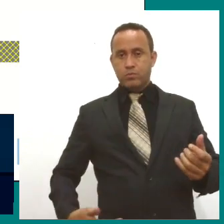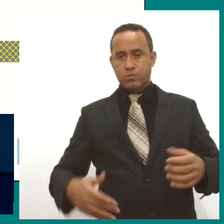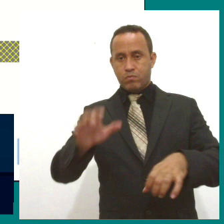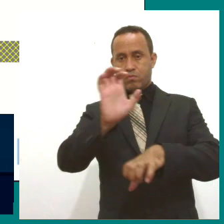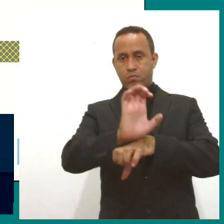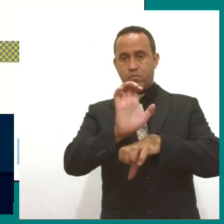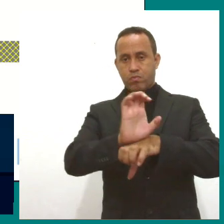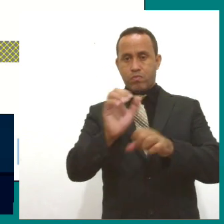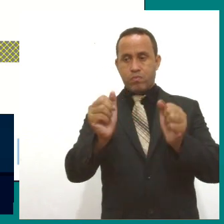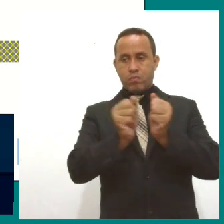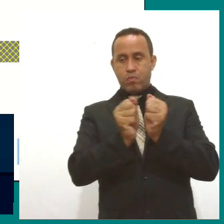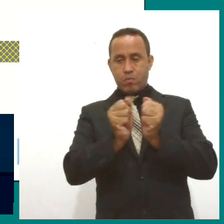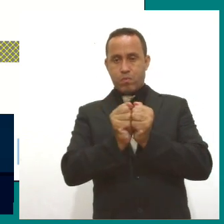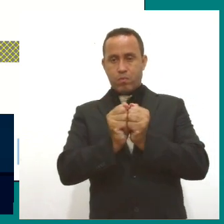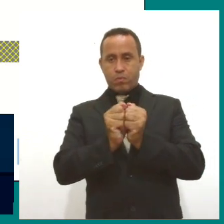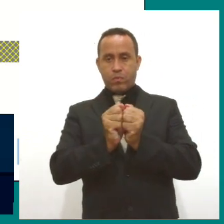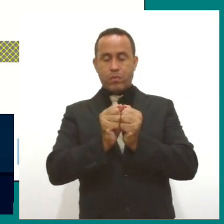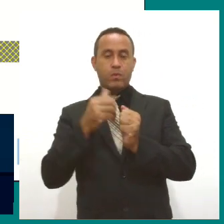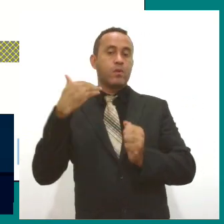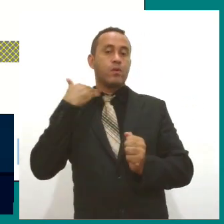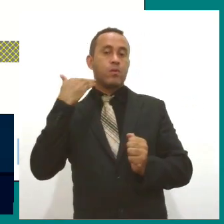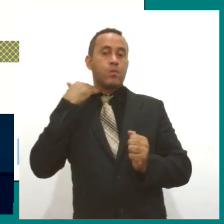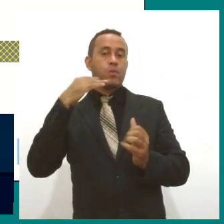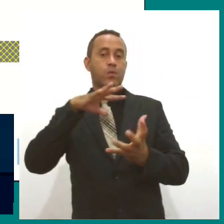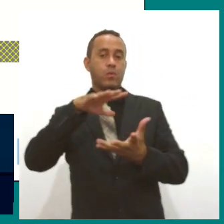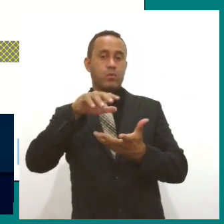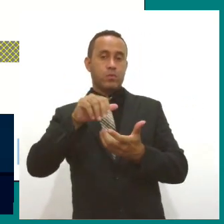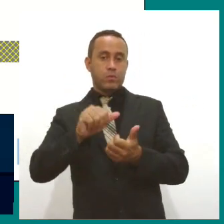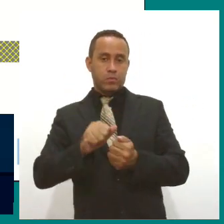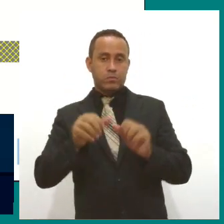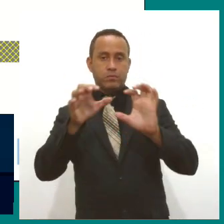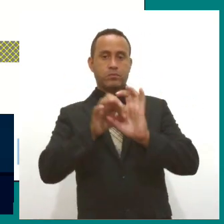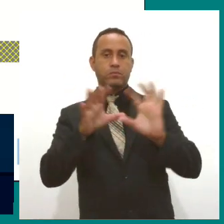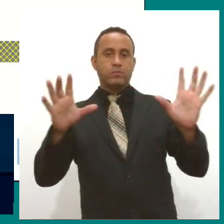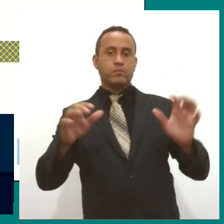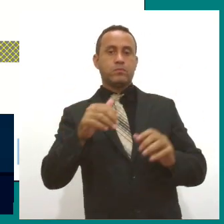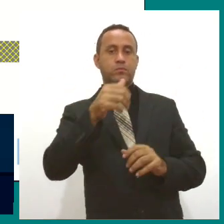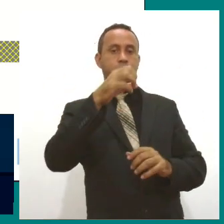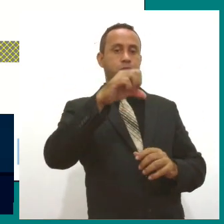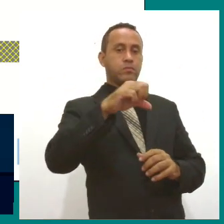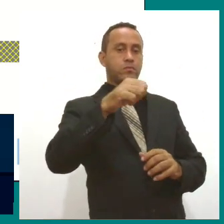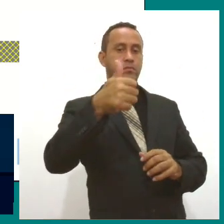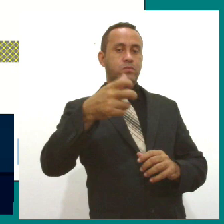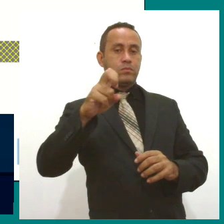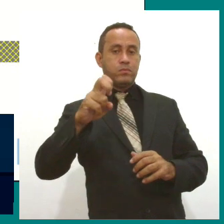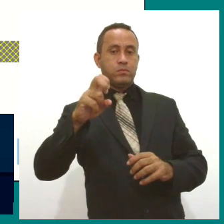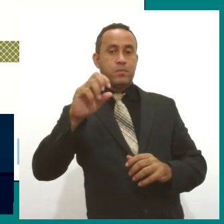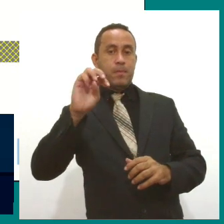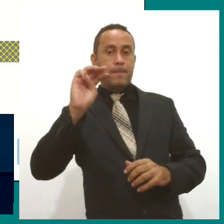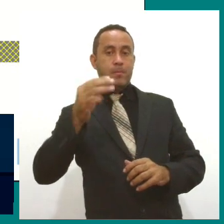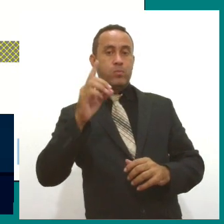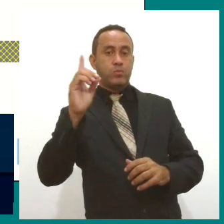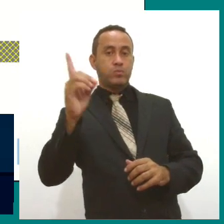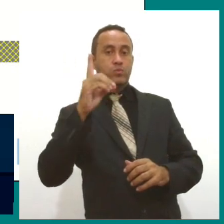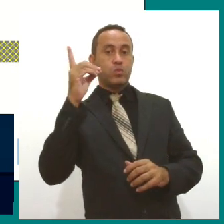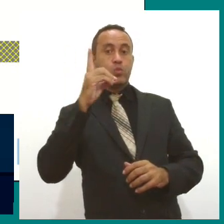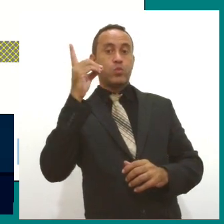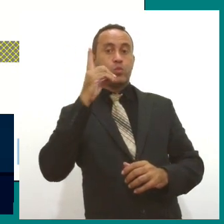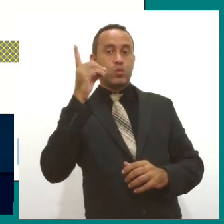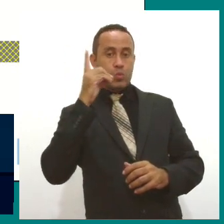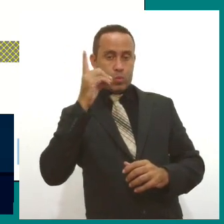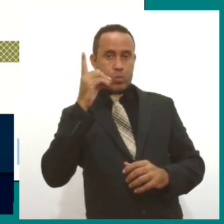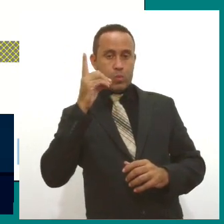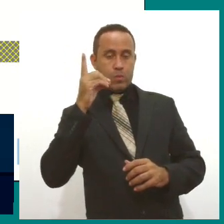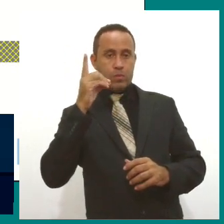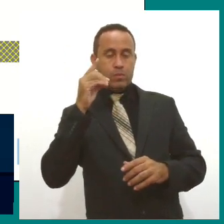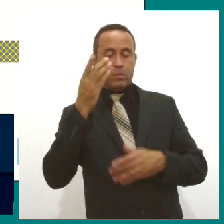Estado, juntamente ao Banco Mundial, que disponibilizou mais de 115 milhões de dólares, voltado aí para